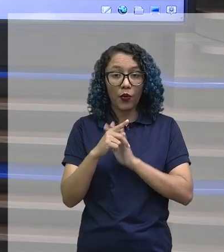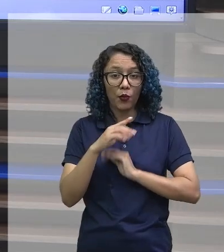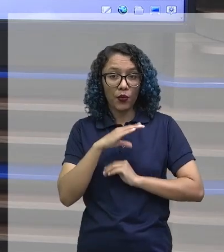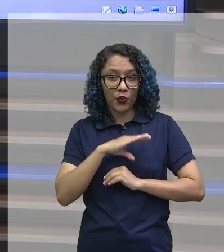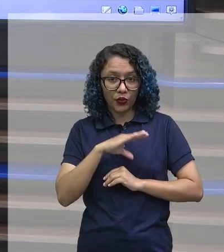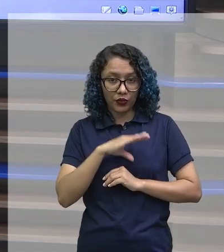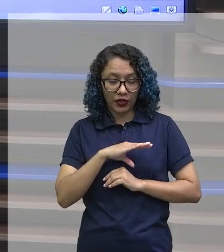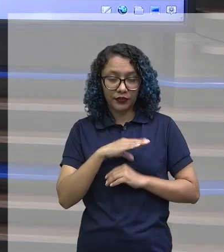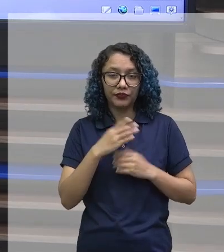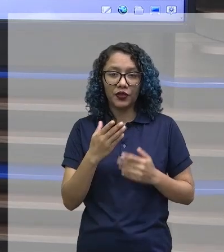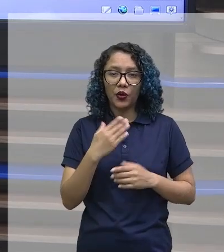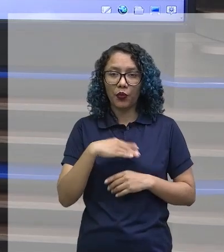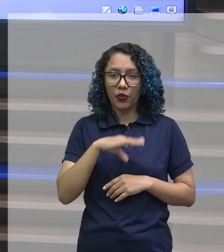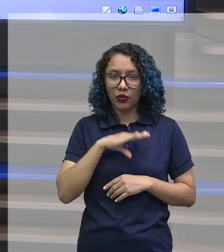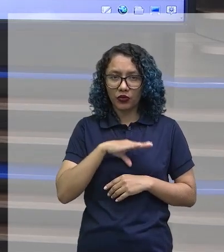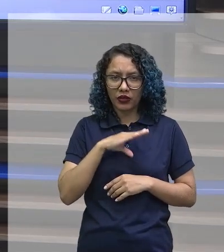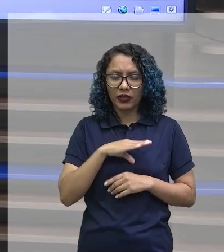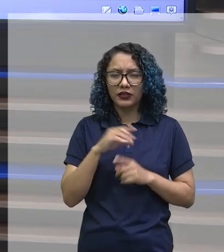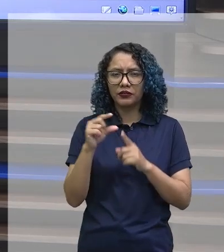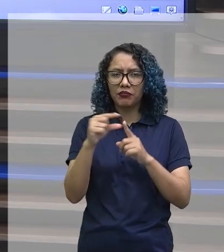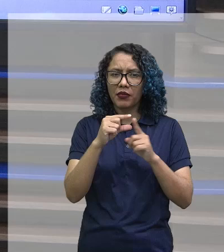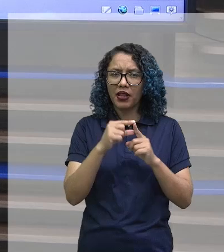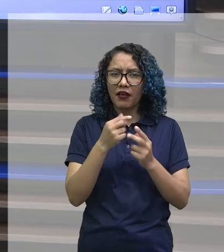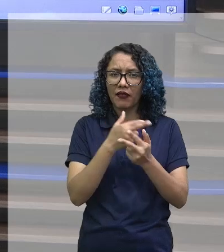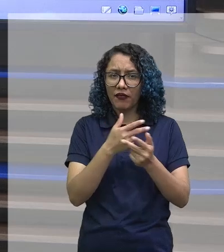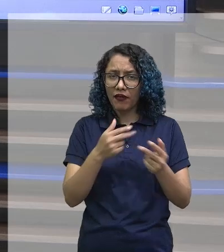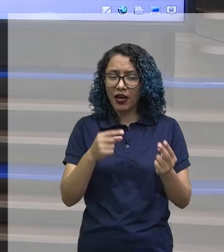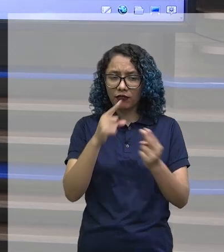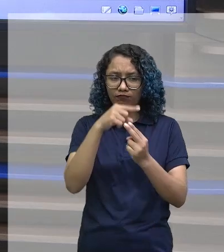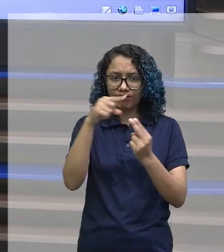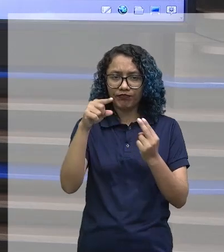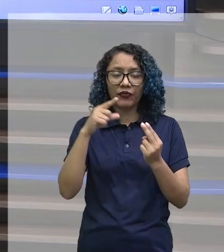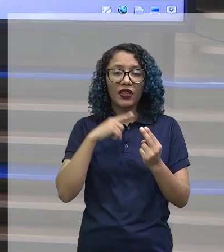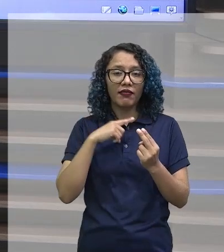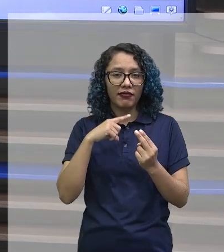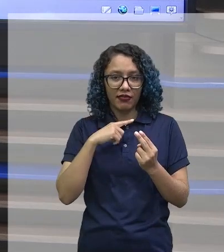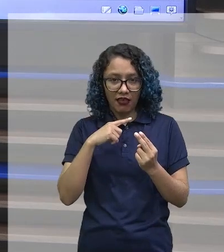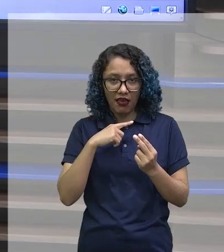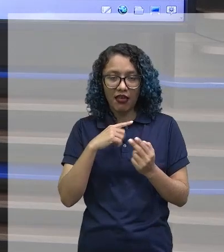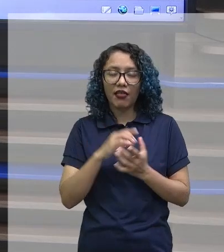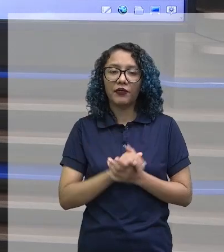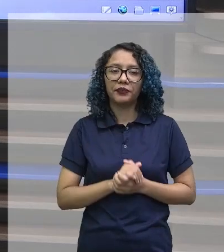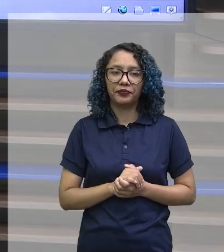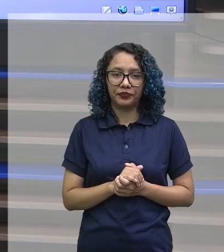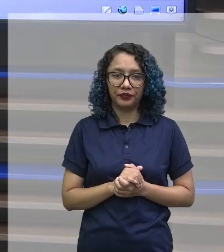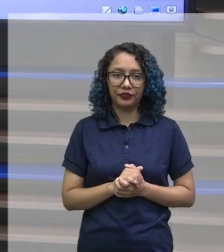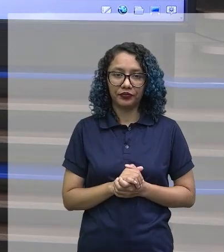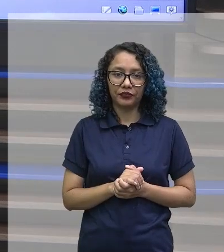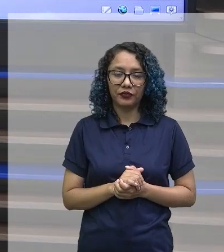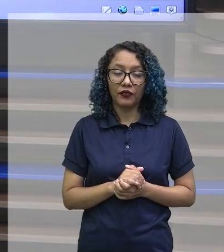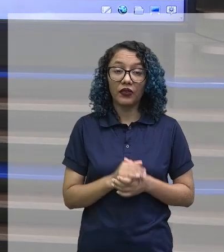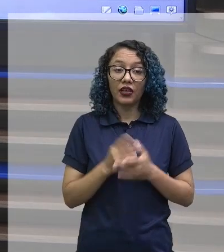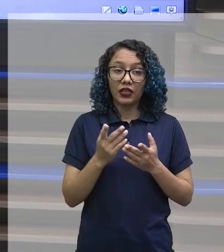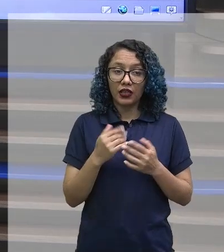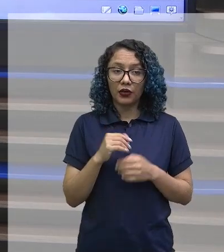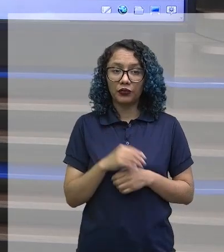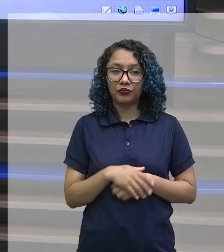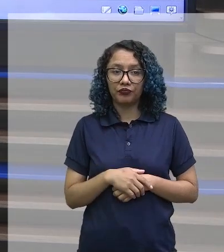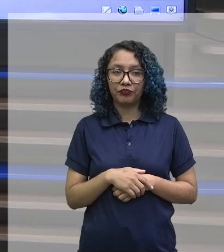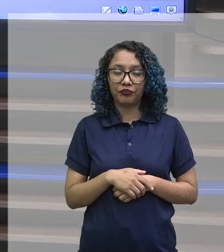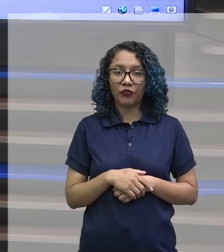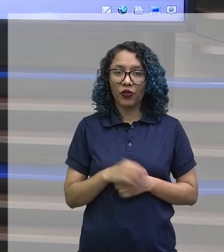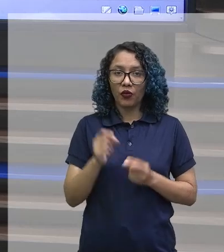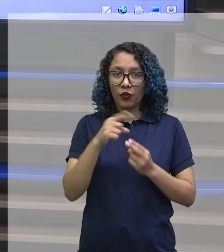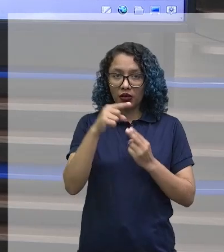nós encontramos muitas palavras que são acentuadas graficamente, né? E esse acento gráfico, ele